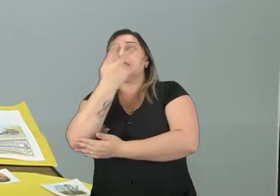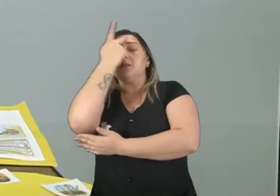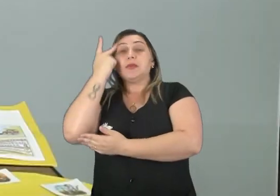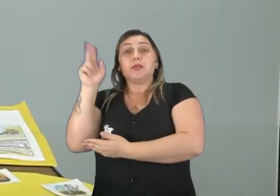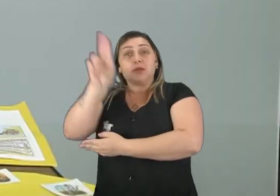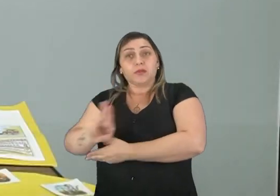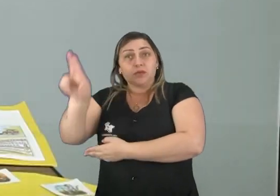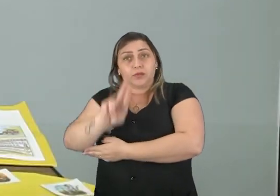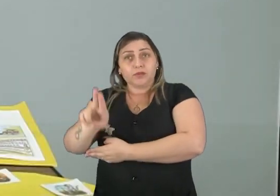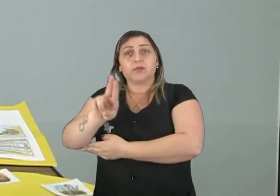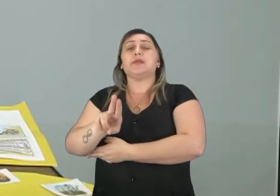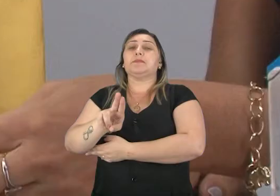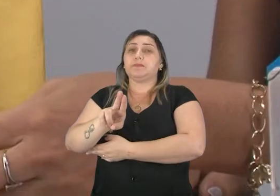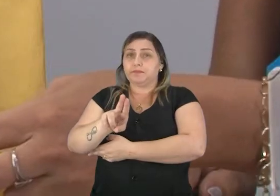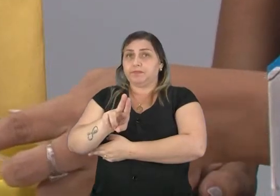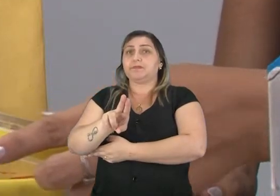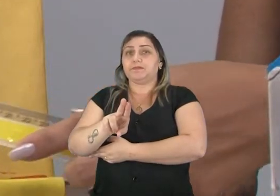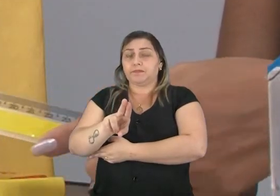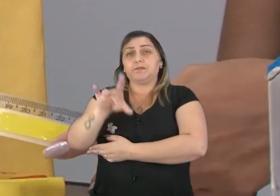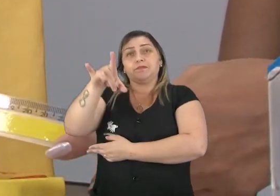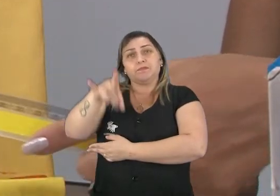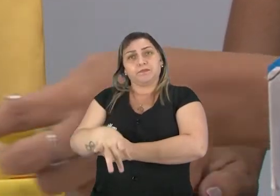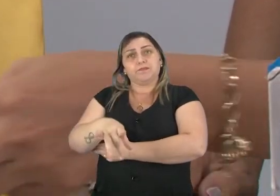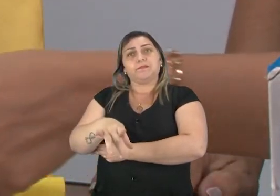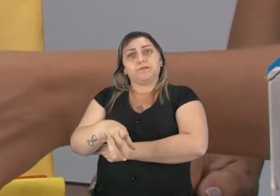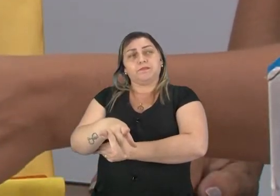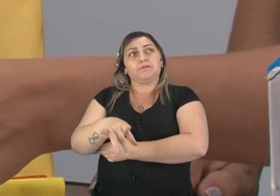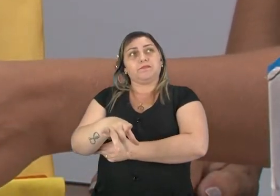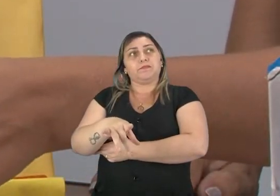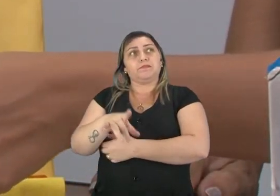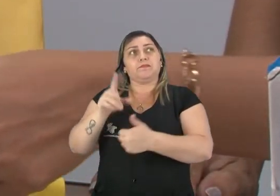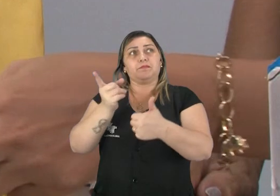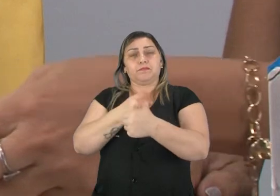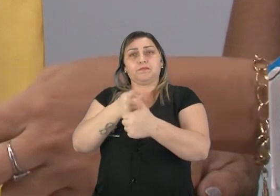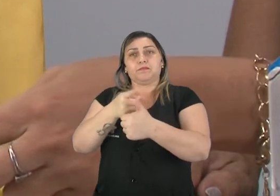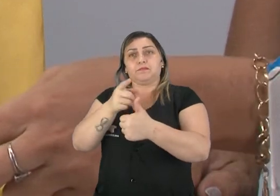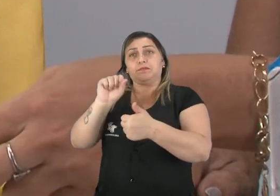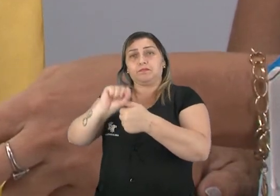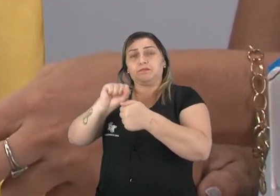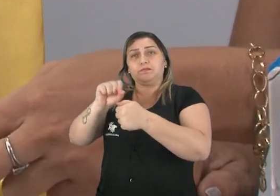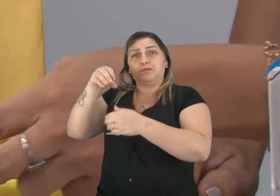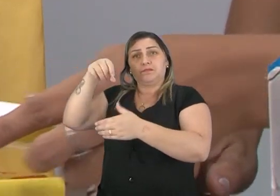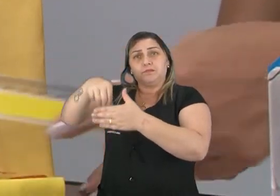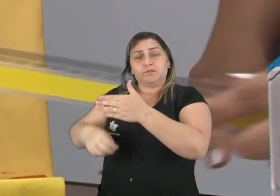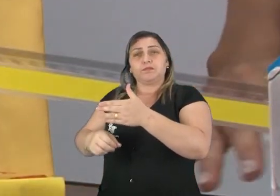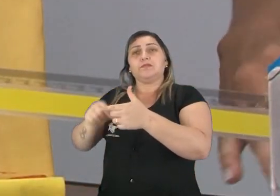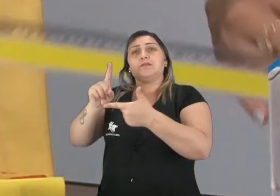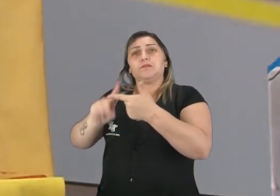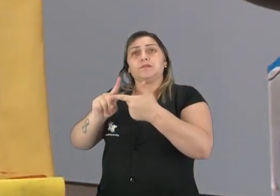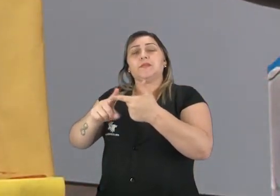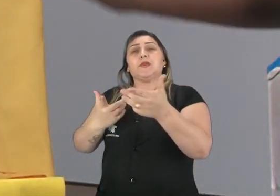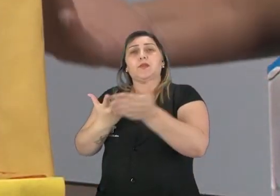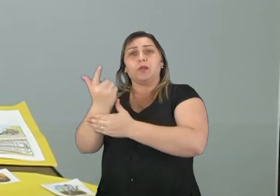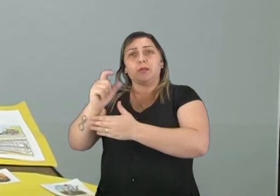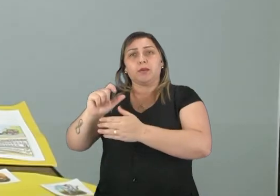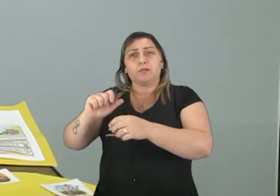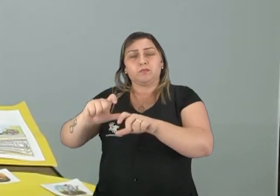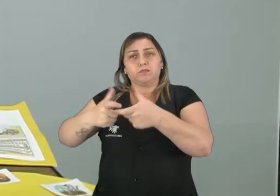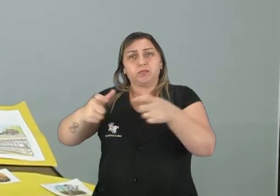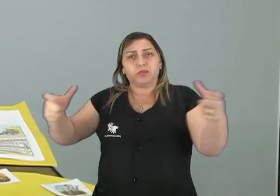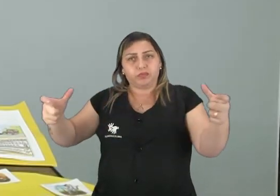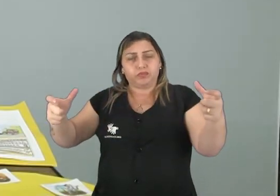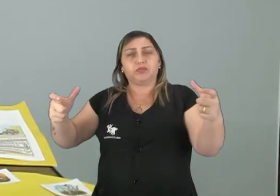bem. Então, aqui nesse último canal indireto longo, tem o produtor, o atacadista, que compra em